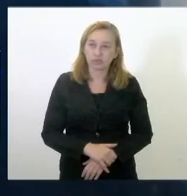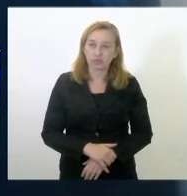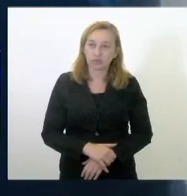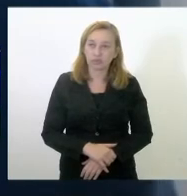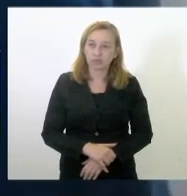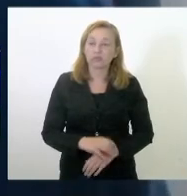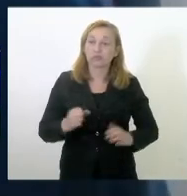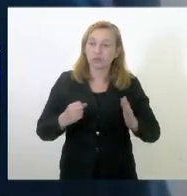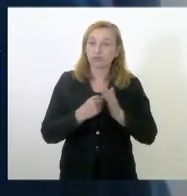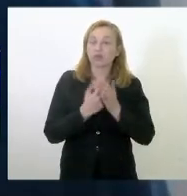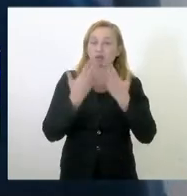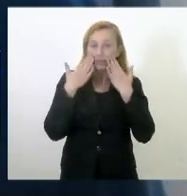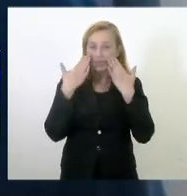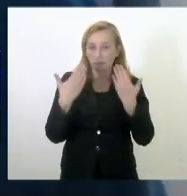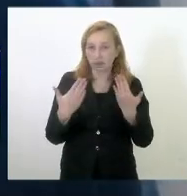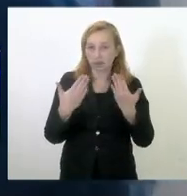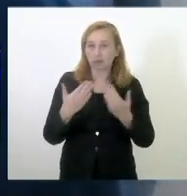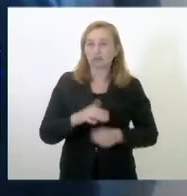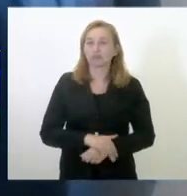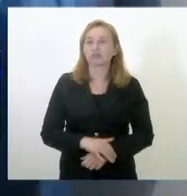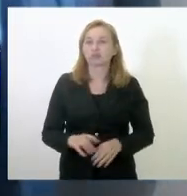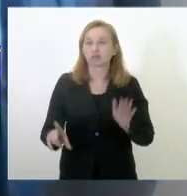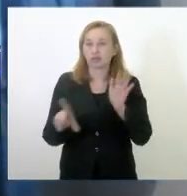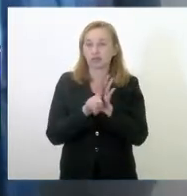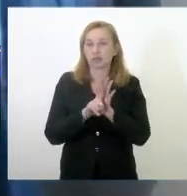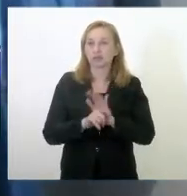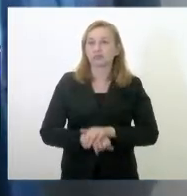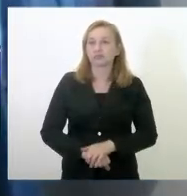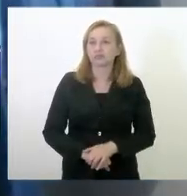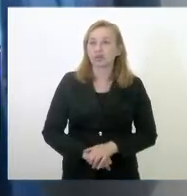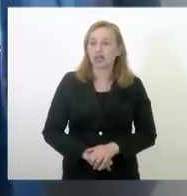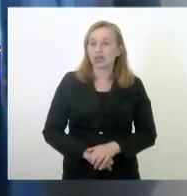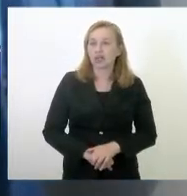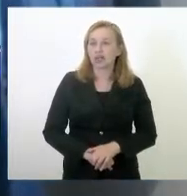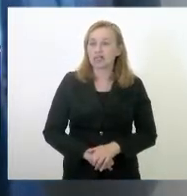sejam apresentados na forma da lei.